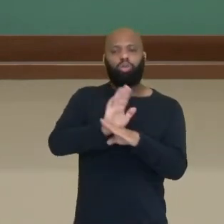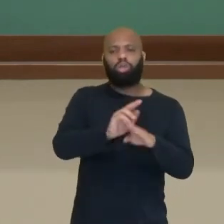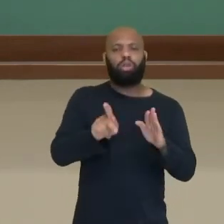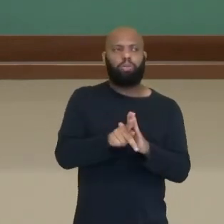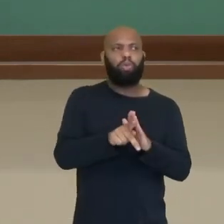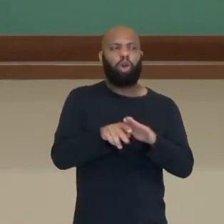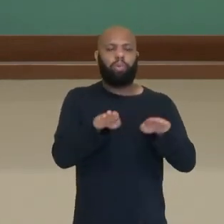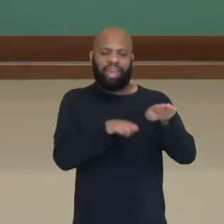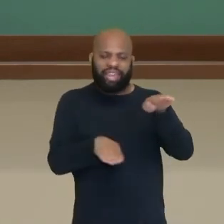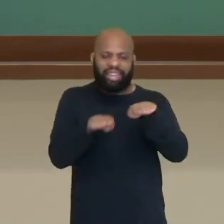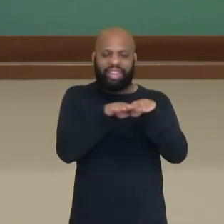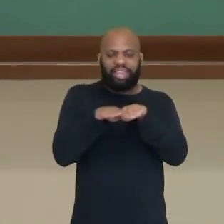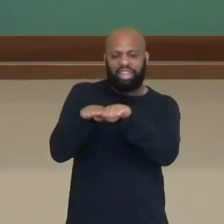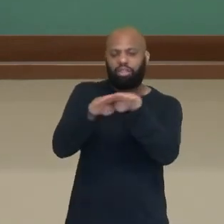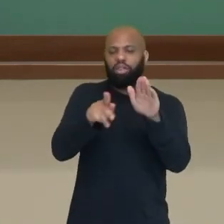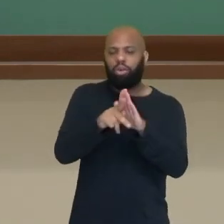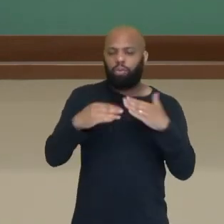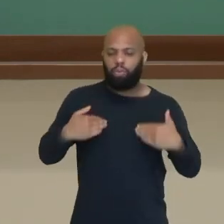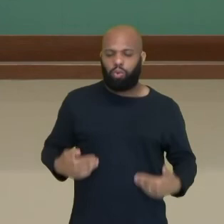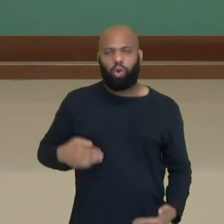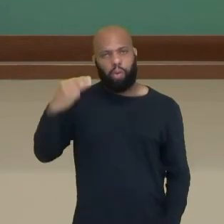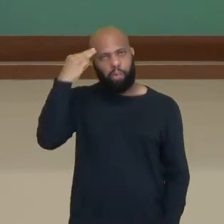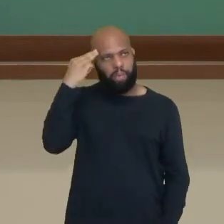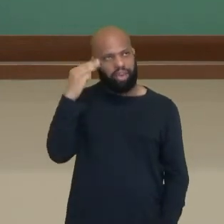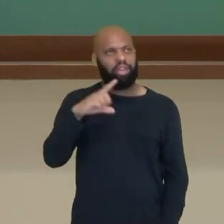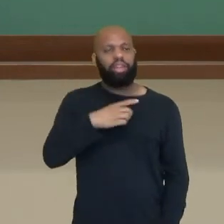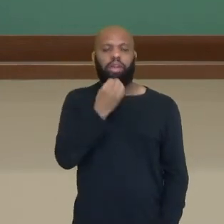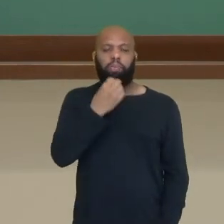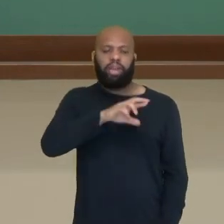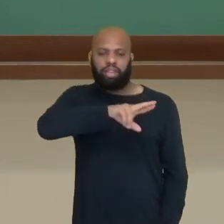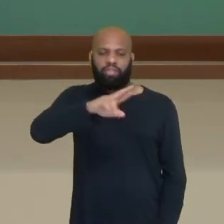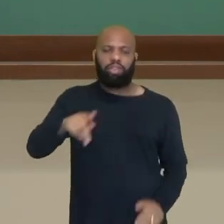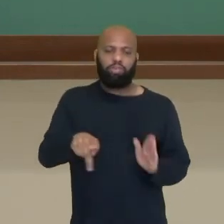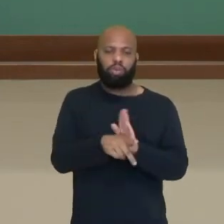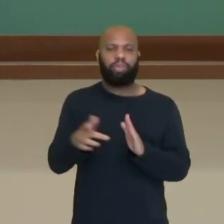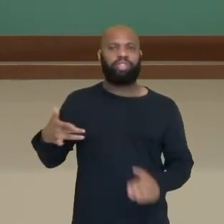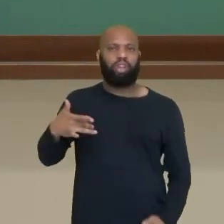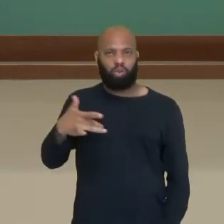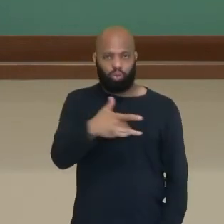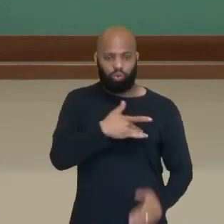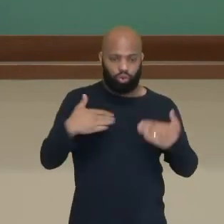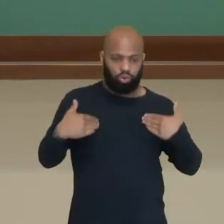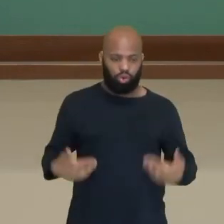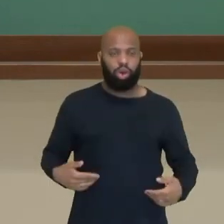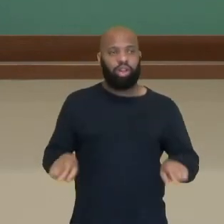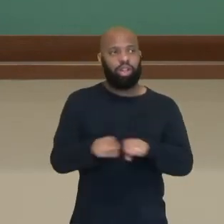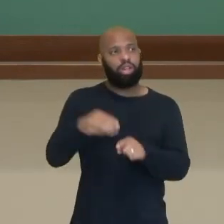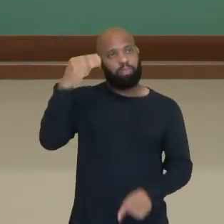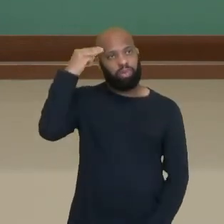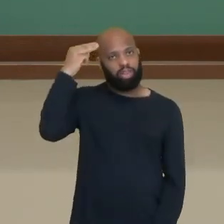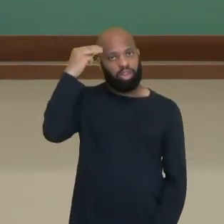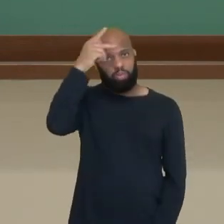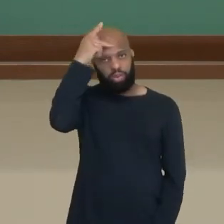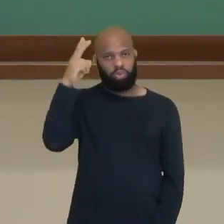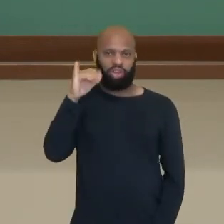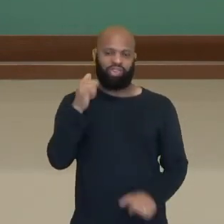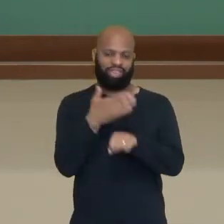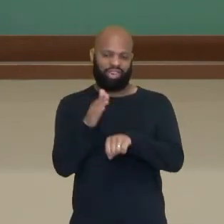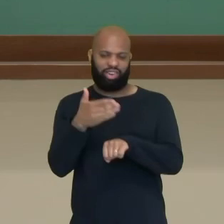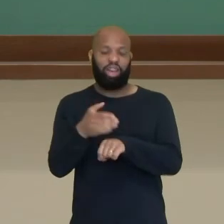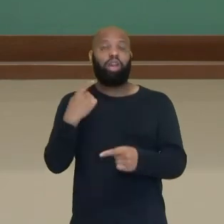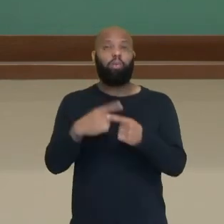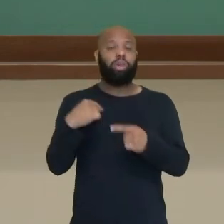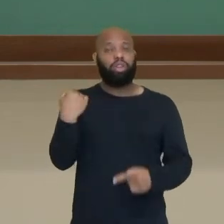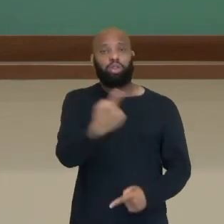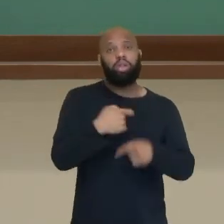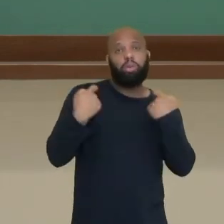corpo, mente, em todo esse benefício que pode trazer para a saúde física e mental do praticante, porque nós temos que estar em